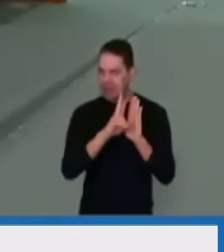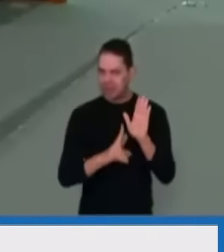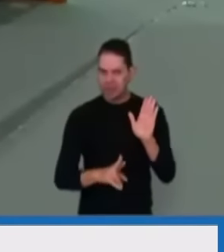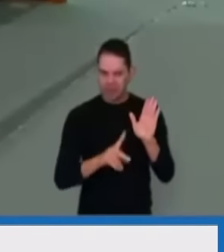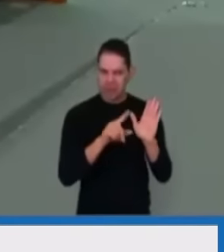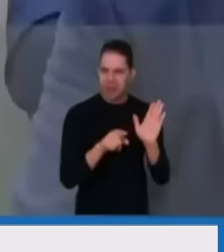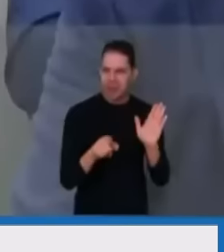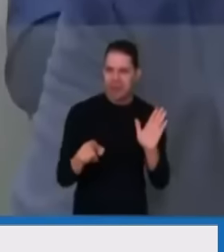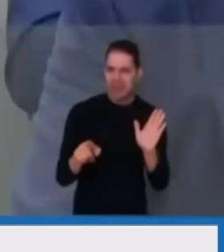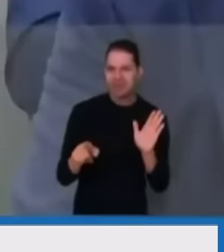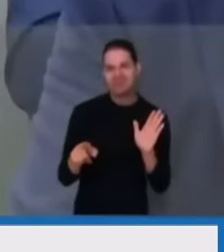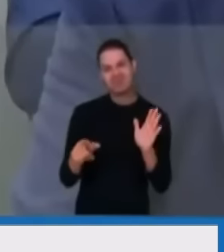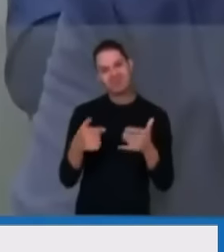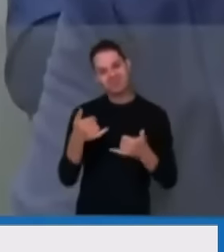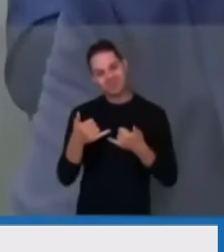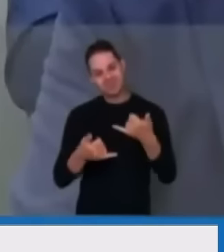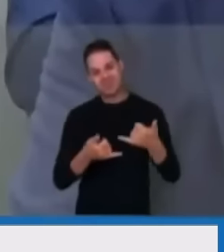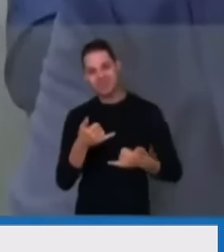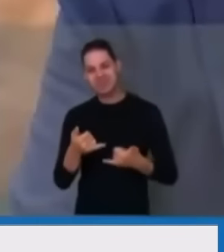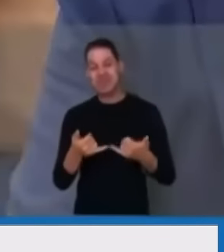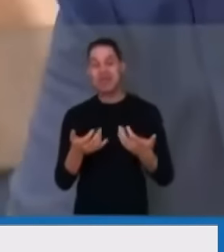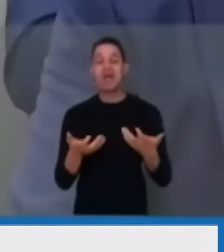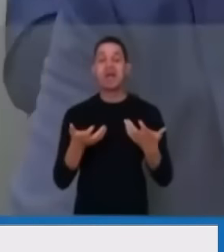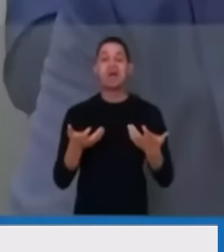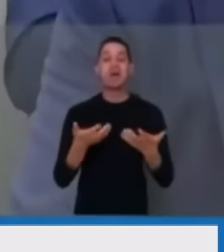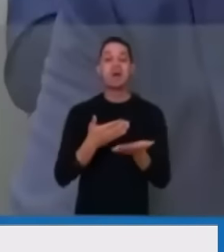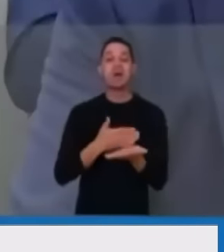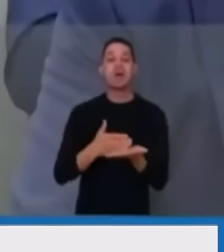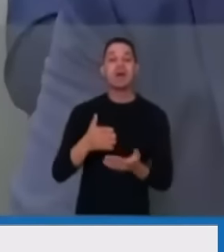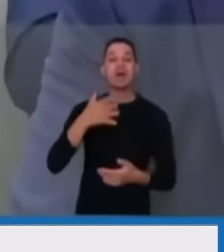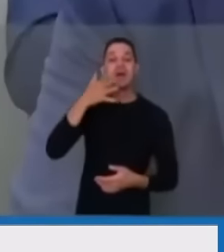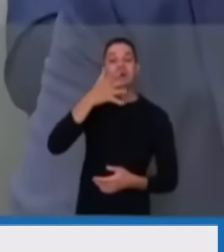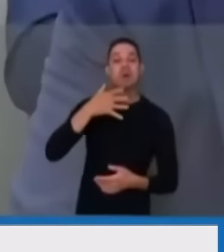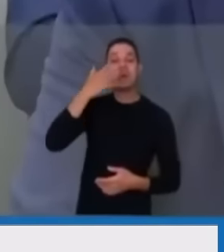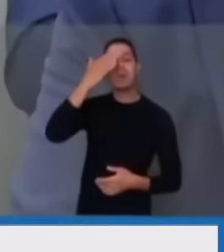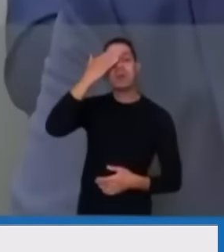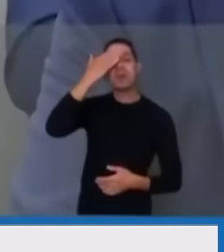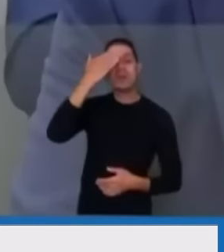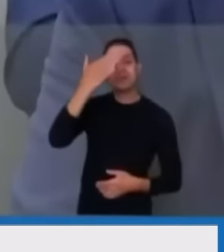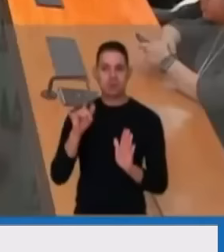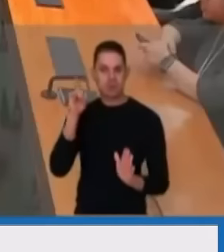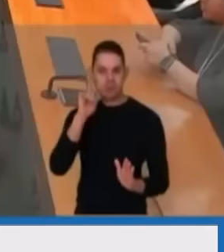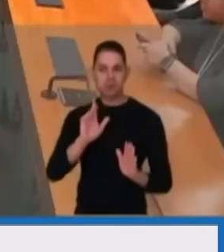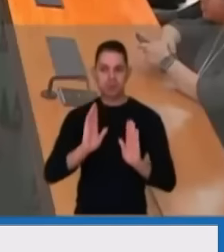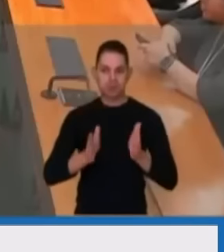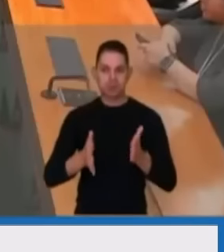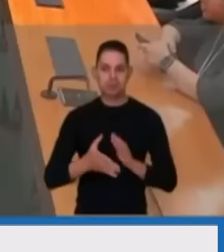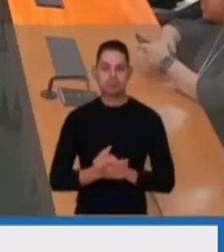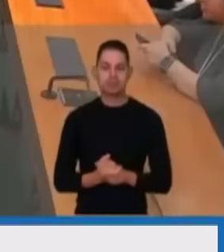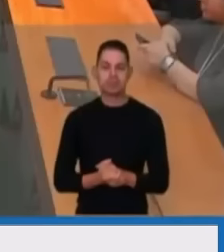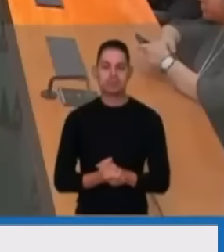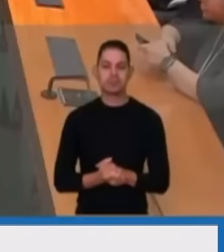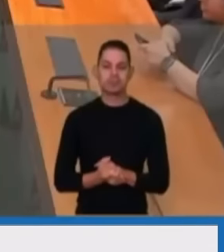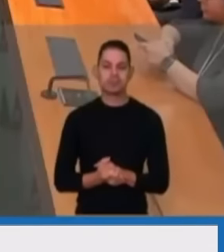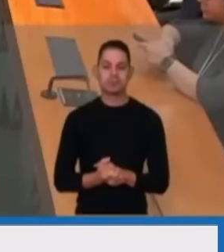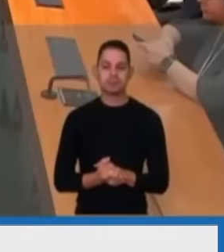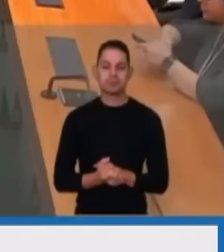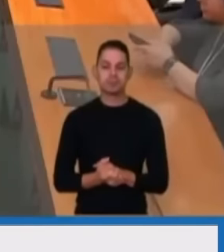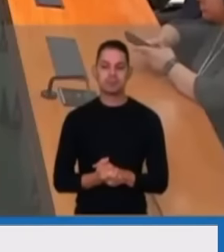repercussão negativa agora deputados voltaram com o dispositivo atualmente alguns estados já tributam esses